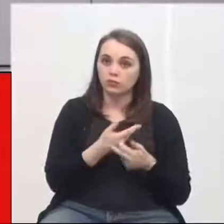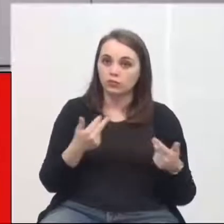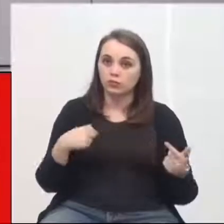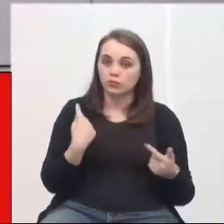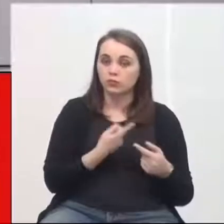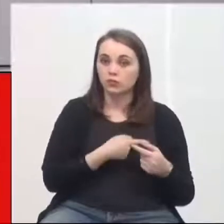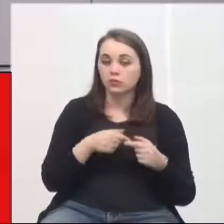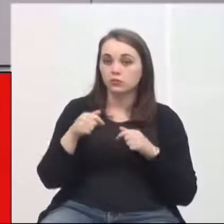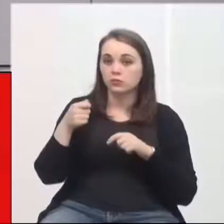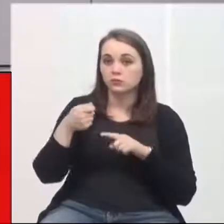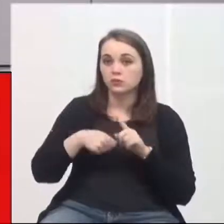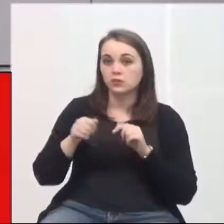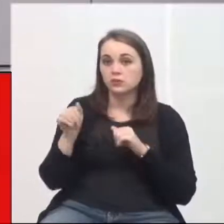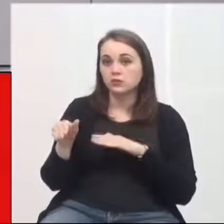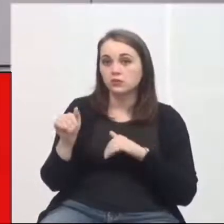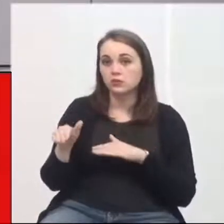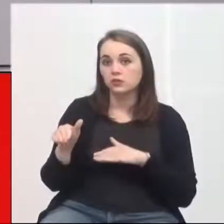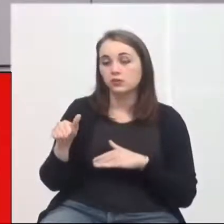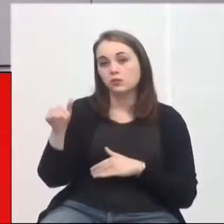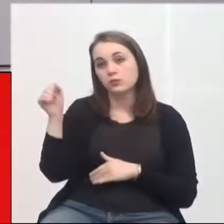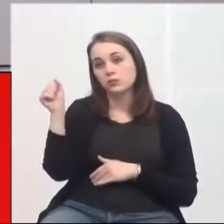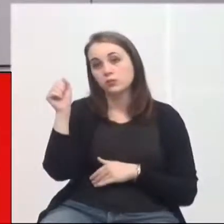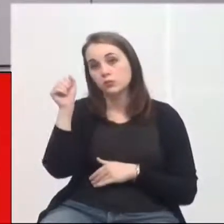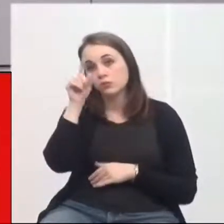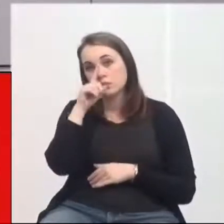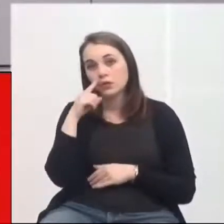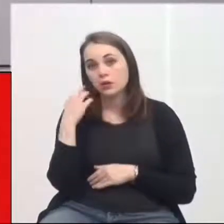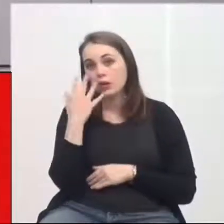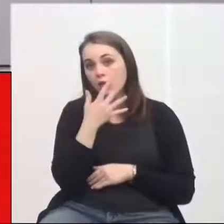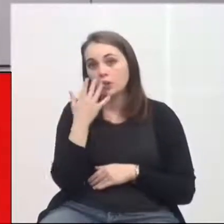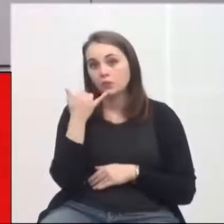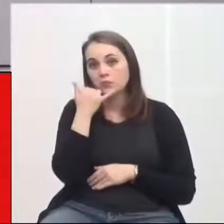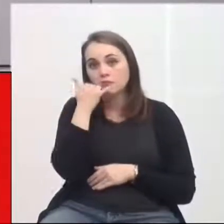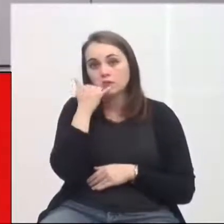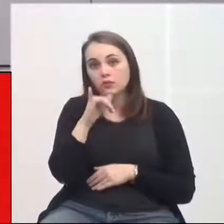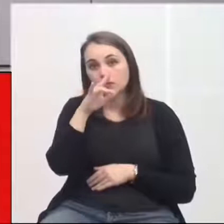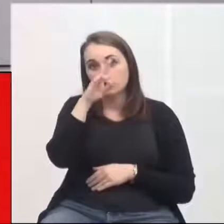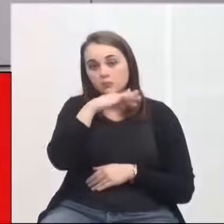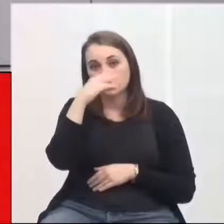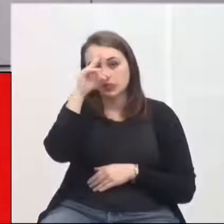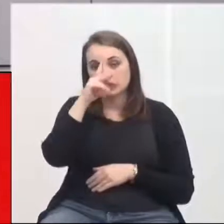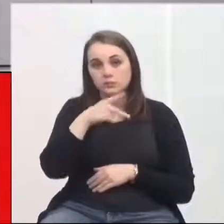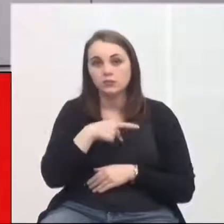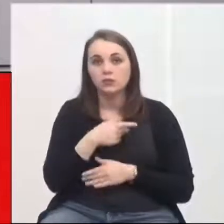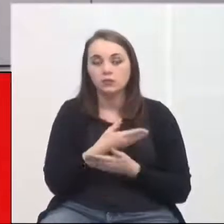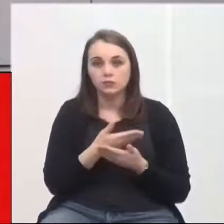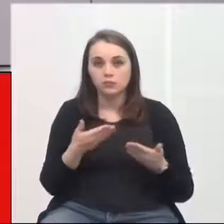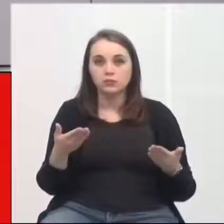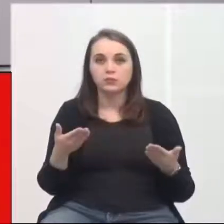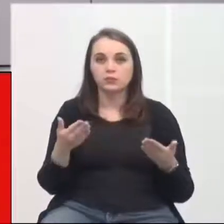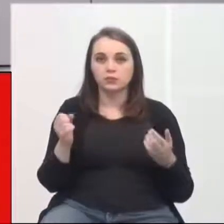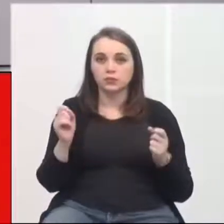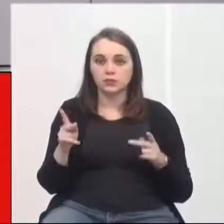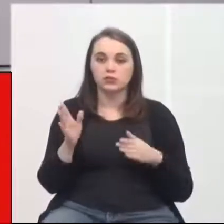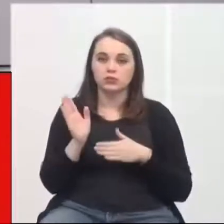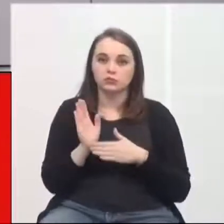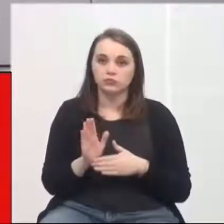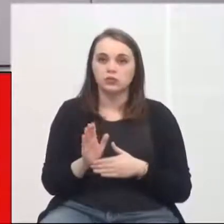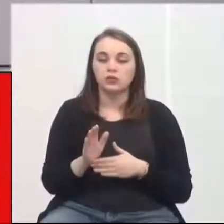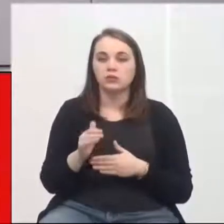setembro amarelo, prevenção ao suicídio, já que eles fizeram esse ato de desespero dessa adolescente ali,